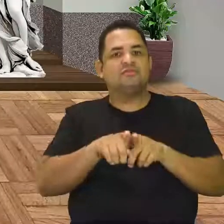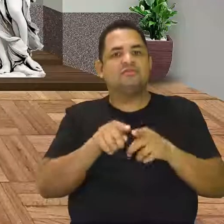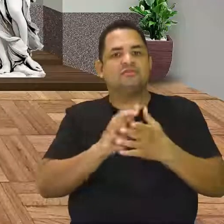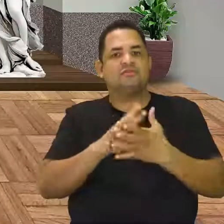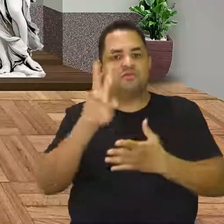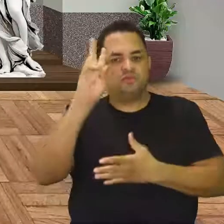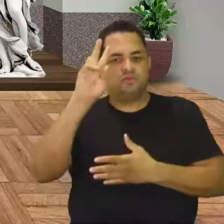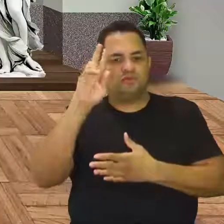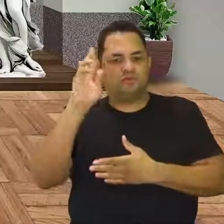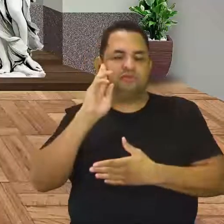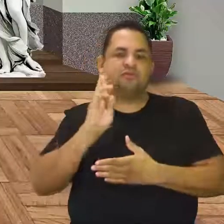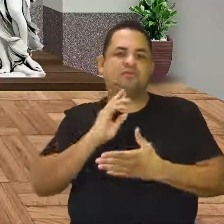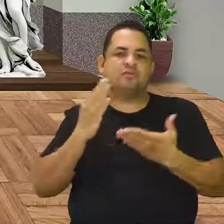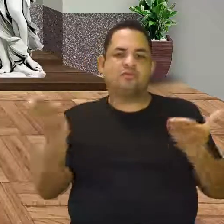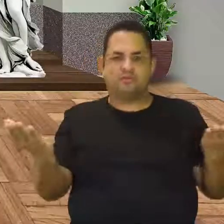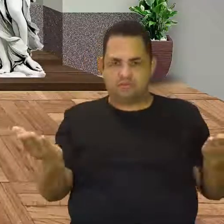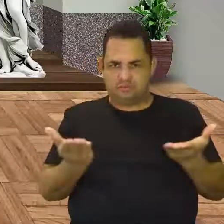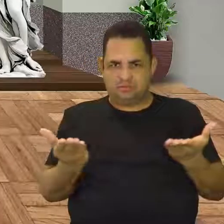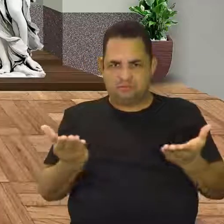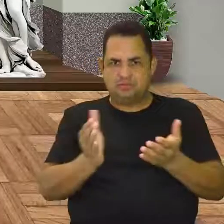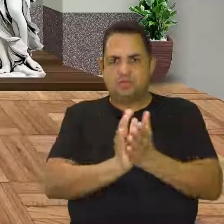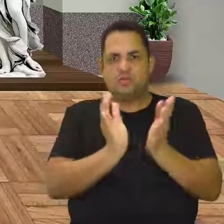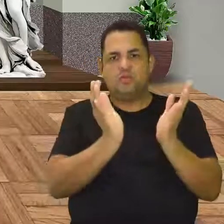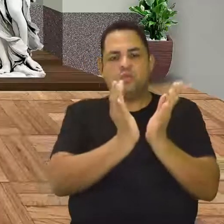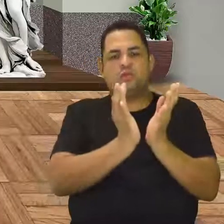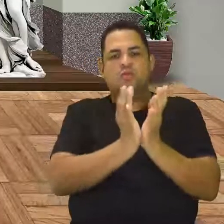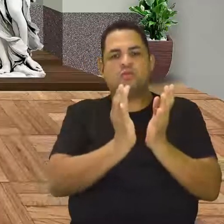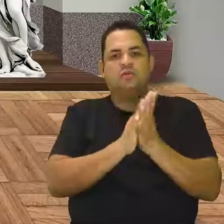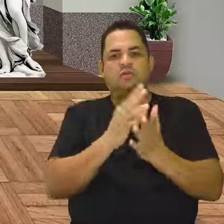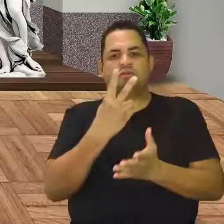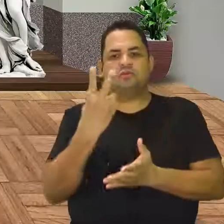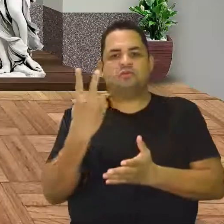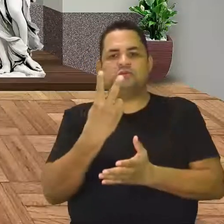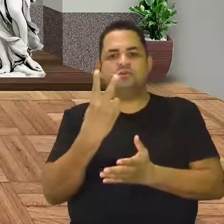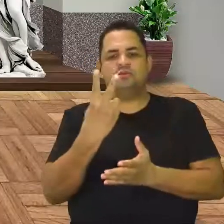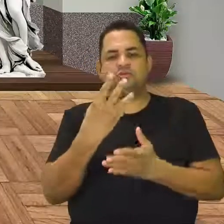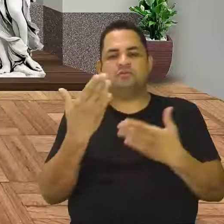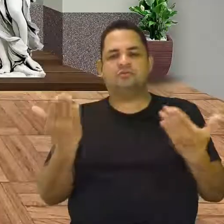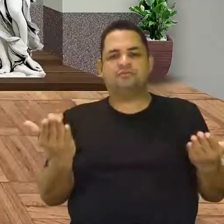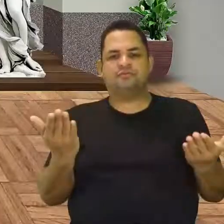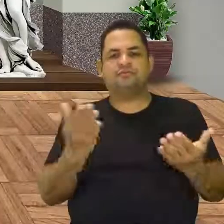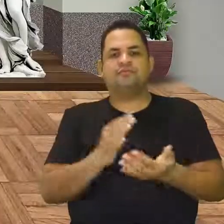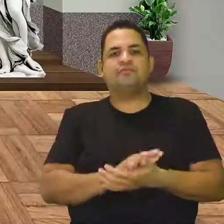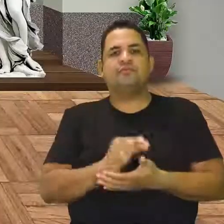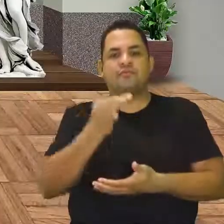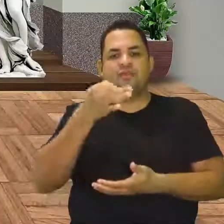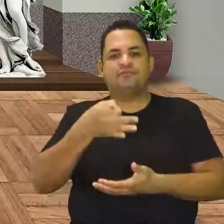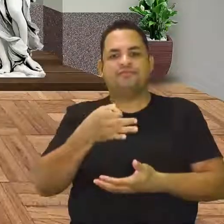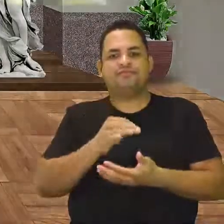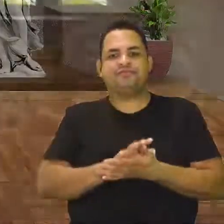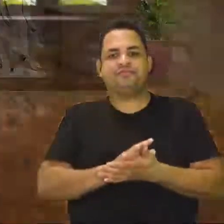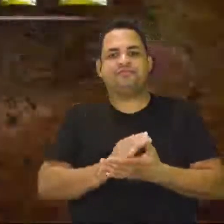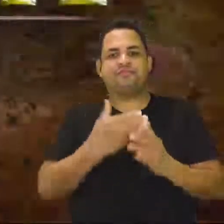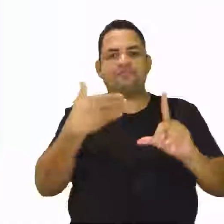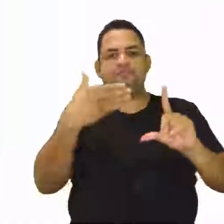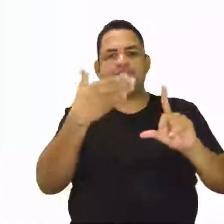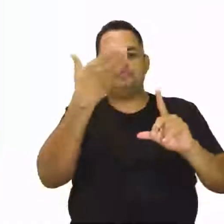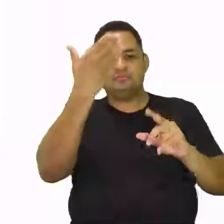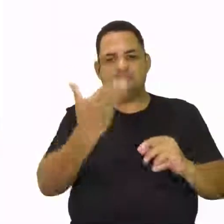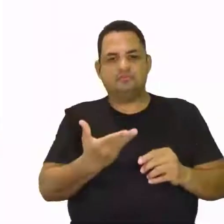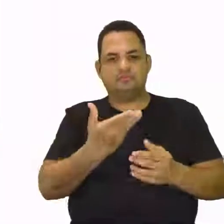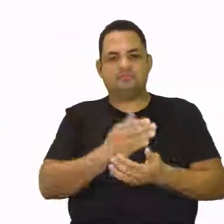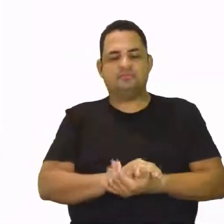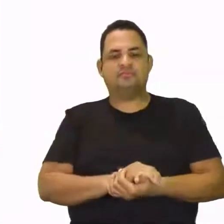tá bom? Na unidade de hoje, nós começamos então a segunda unidade, tá certo? Joga no quadro para nós